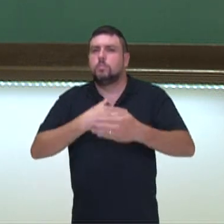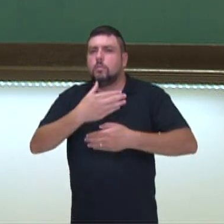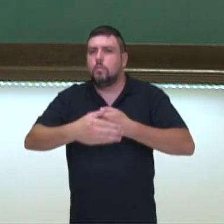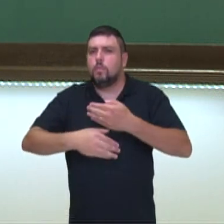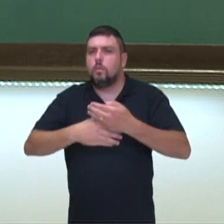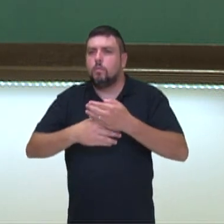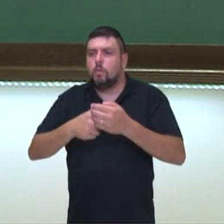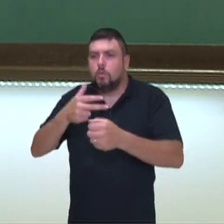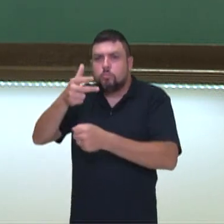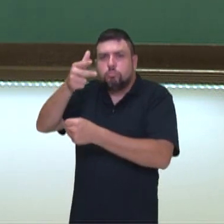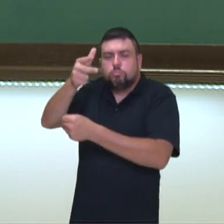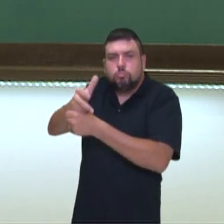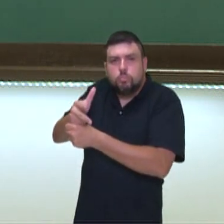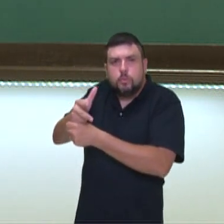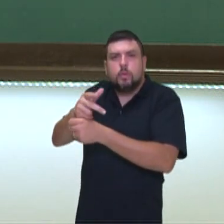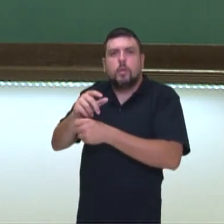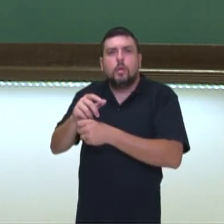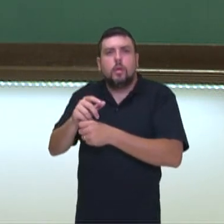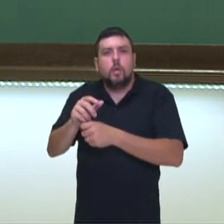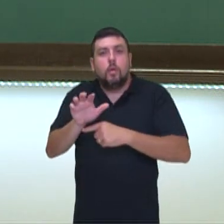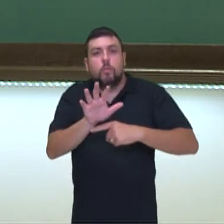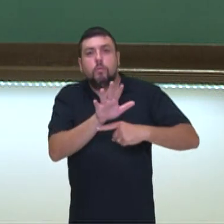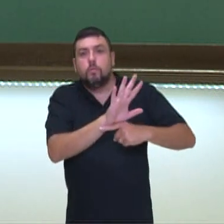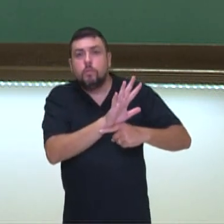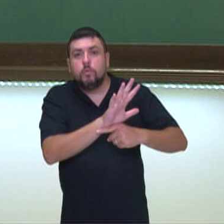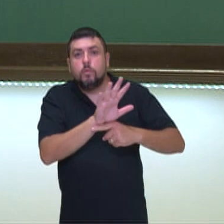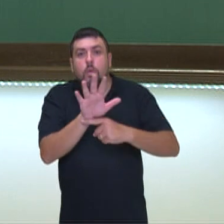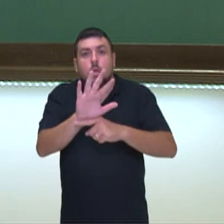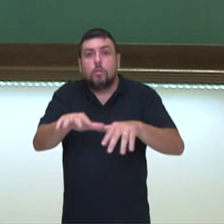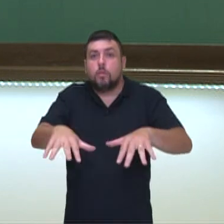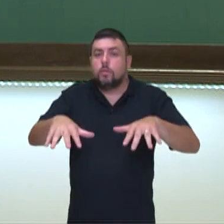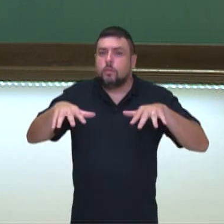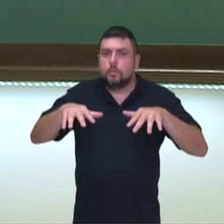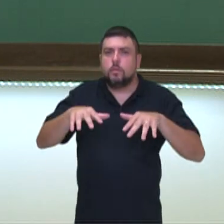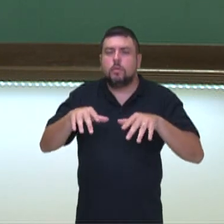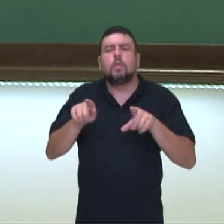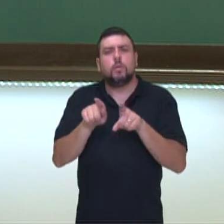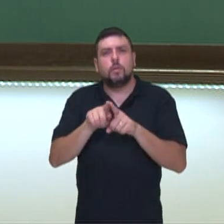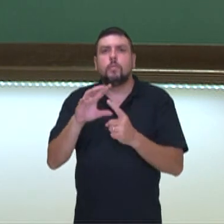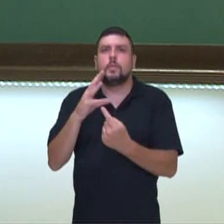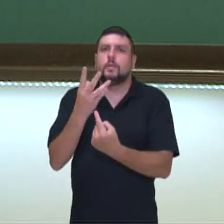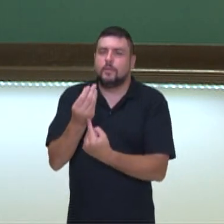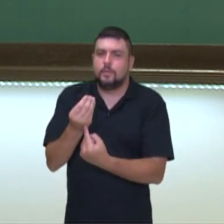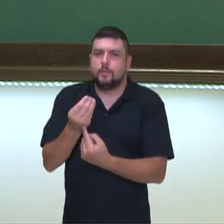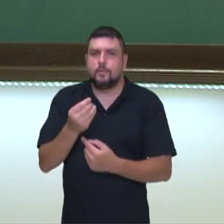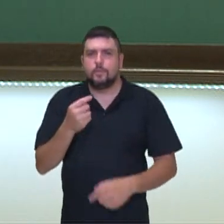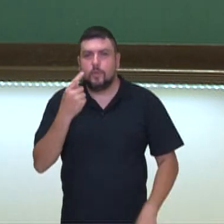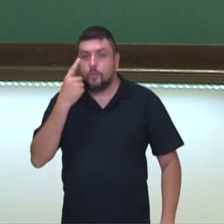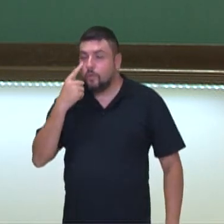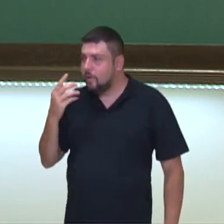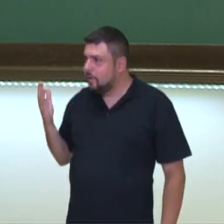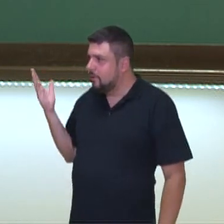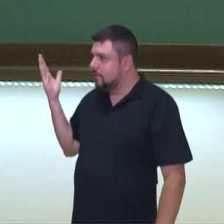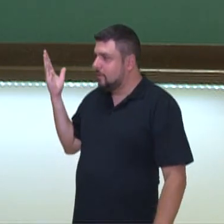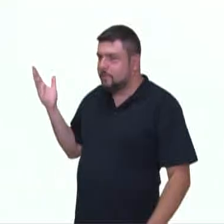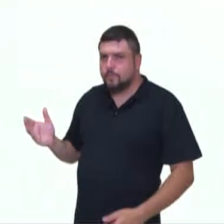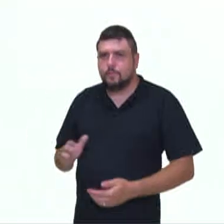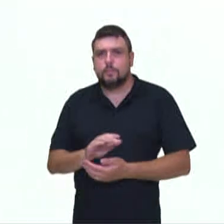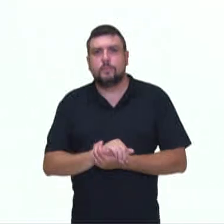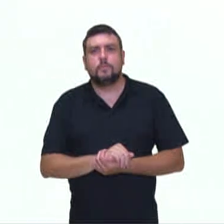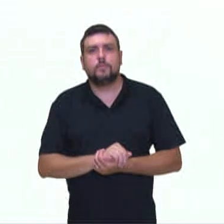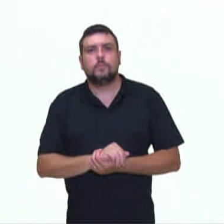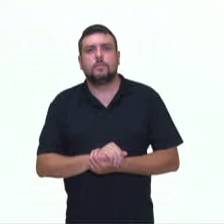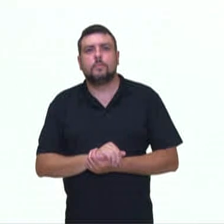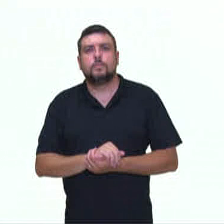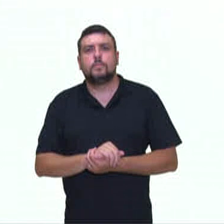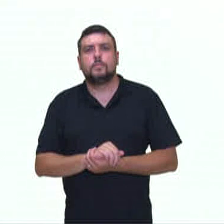o vídeo, o cinema, que foram incorporados como forma de arte também. Olha que interessante, trouxe aqui para vocês o